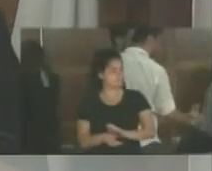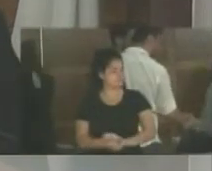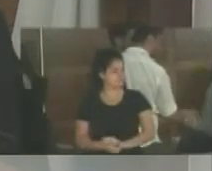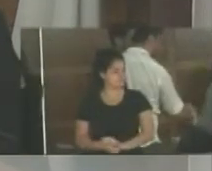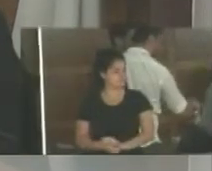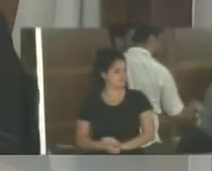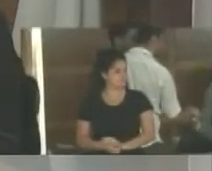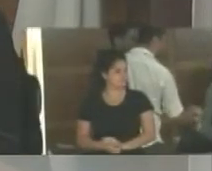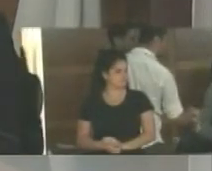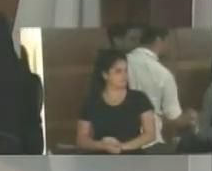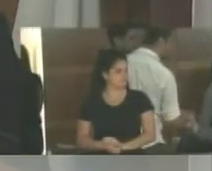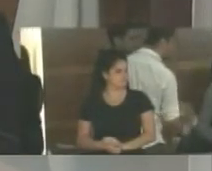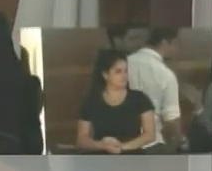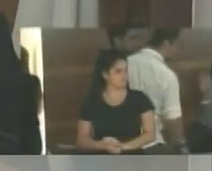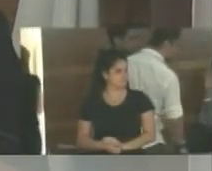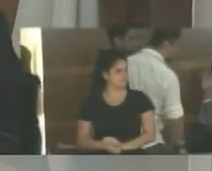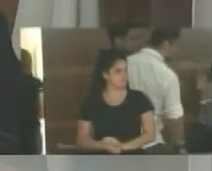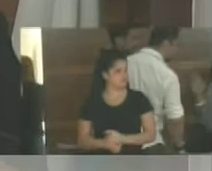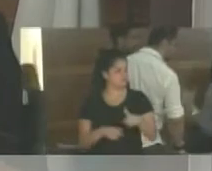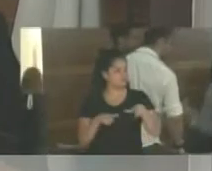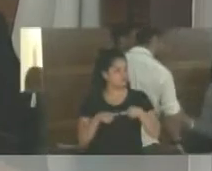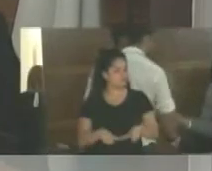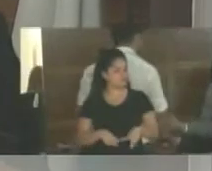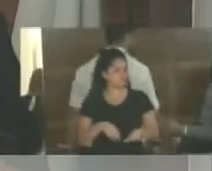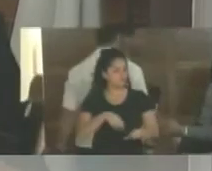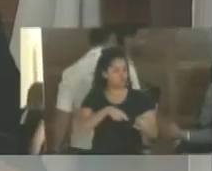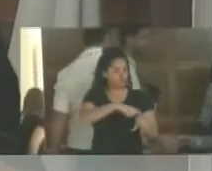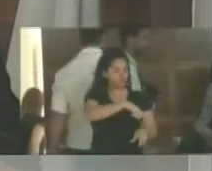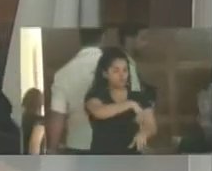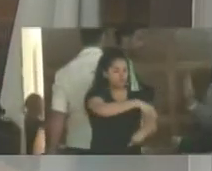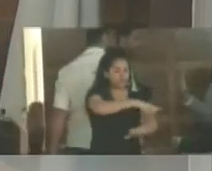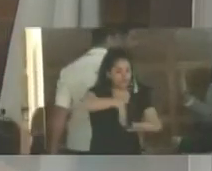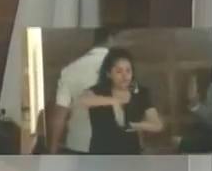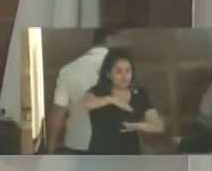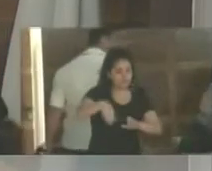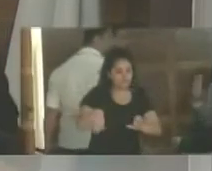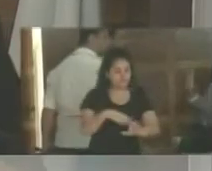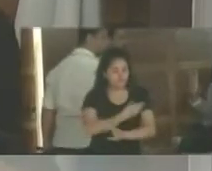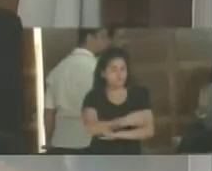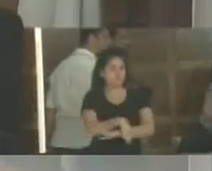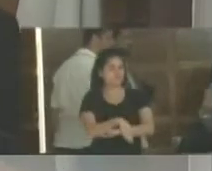ao prefeito municipal a colocação de faixa de pedestre na rua